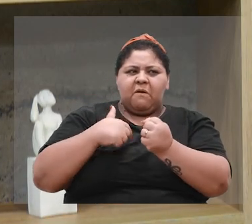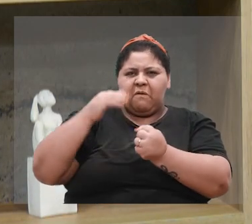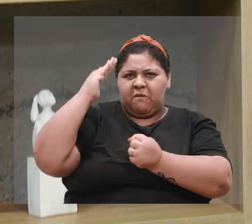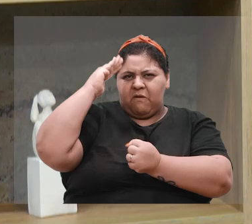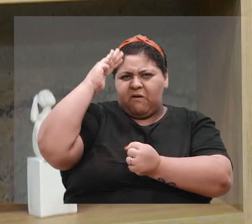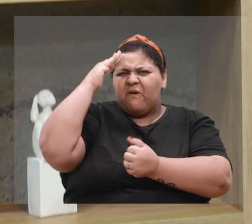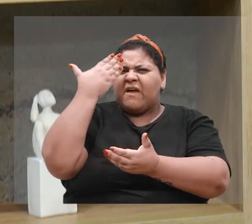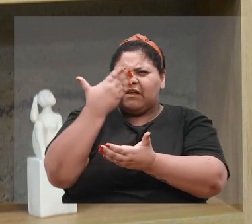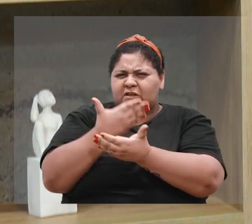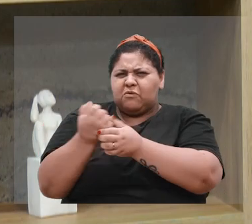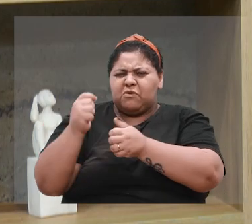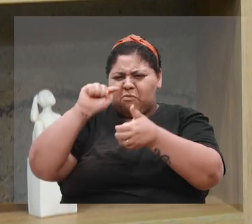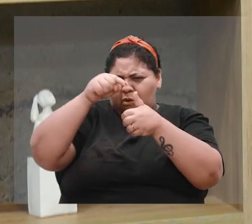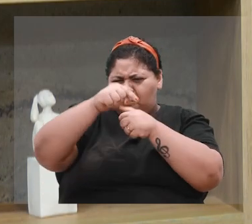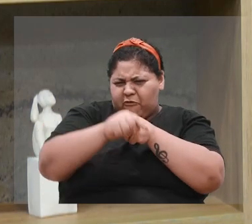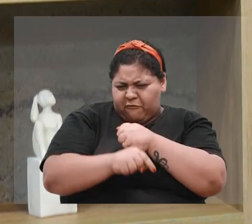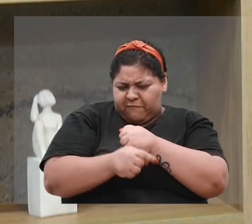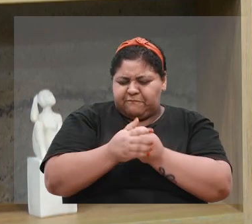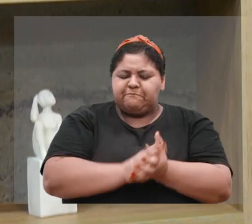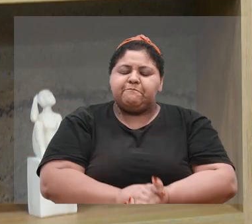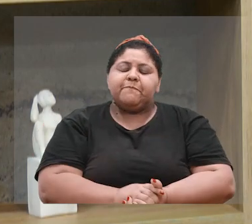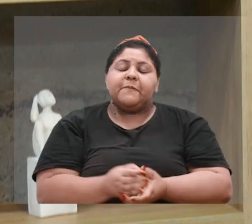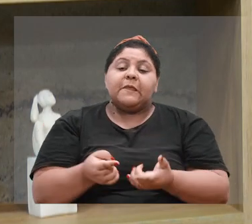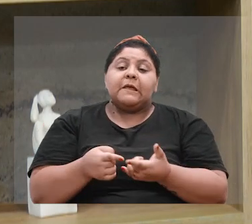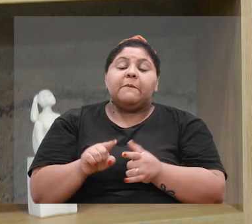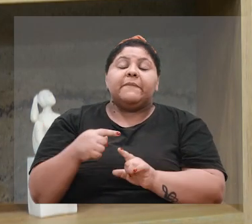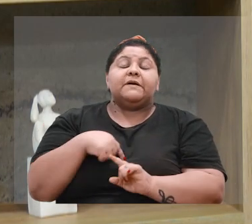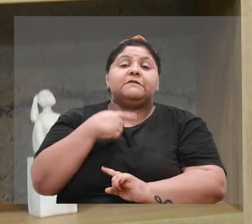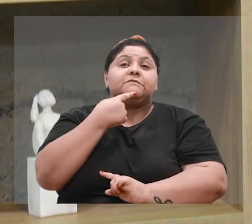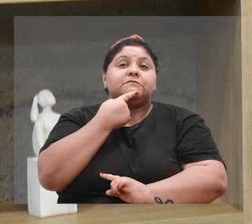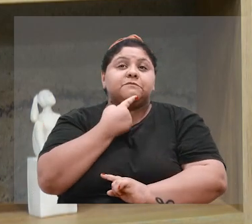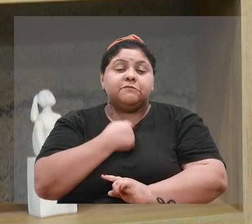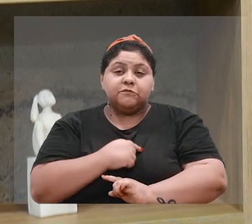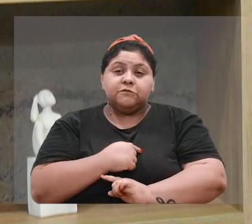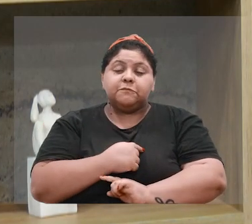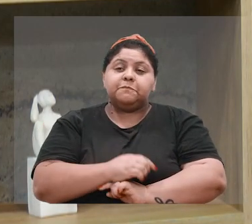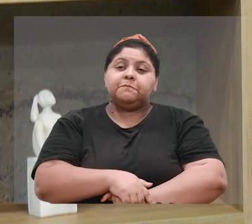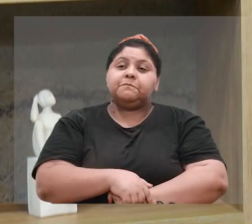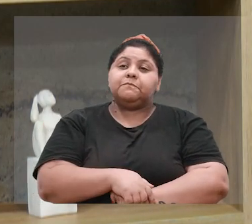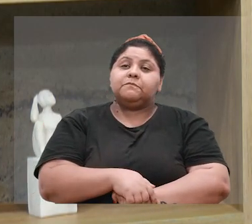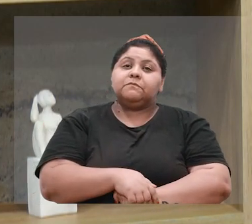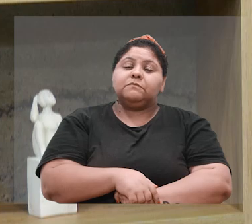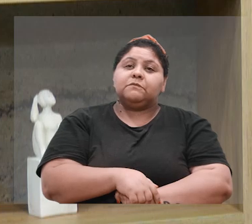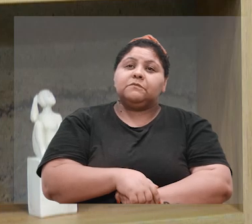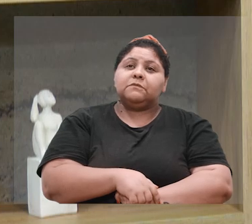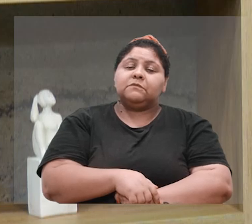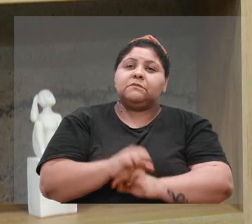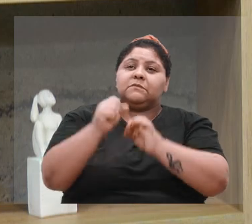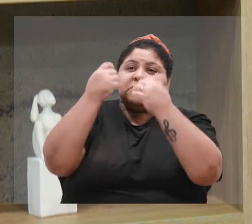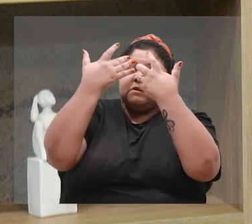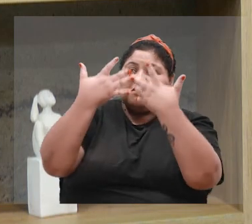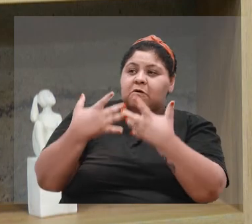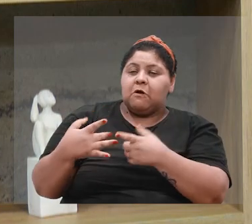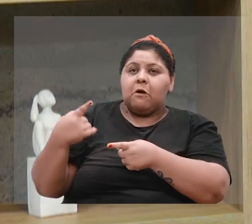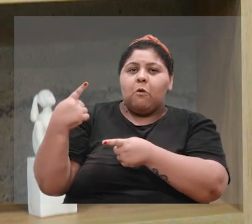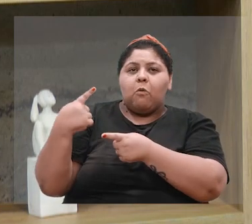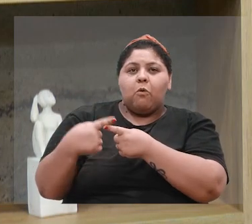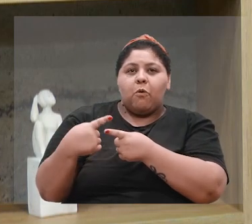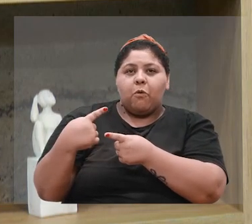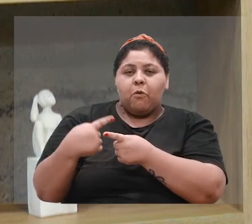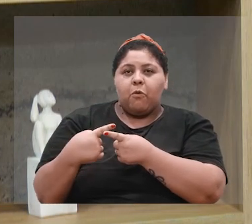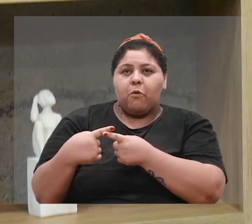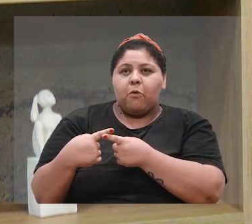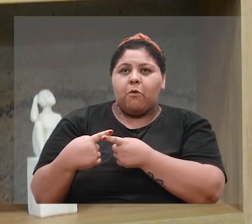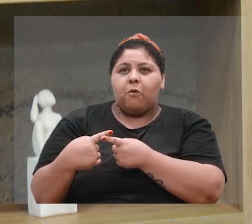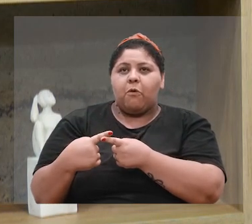poderemos aprofundar também isso. Mas eu gostaria de, no seu caso, trazer à tona o porquê